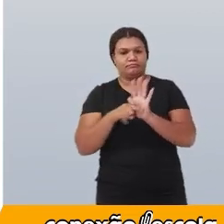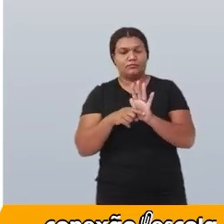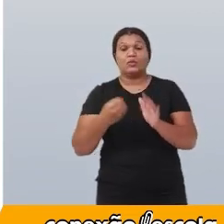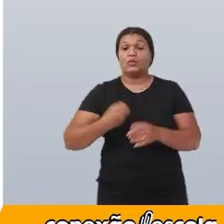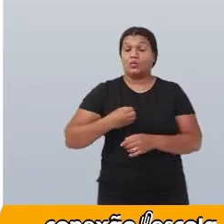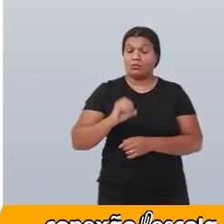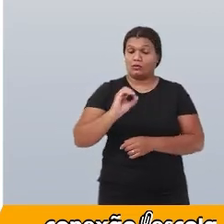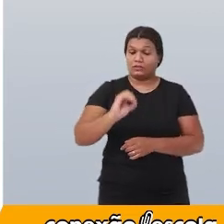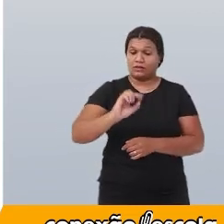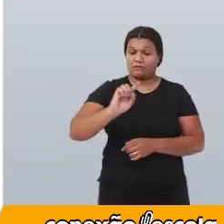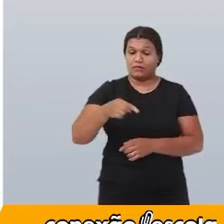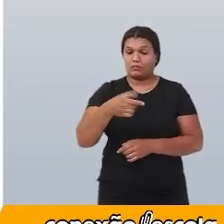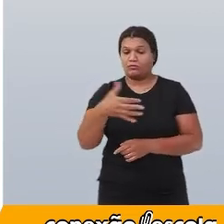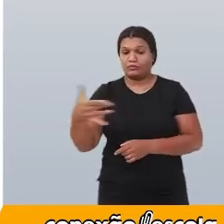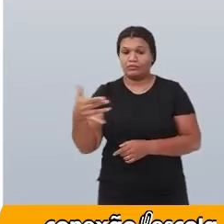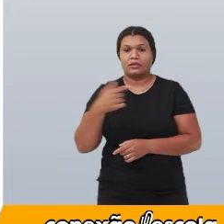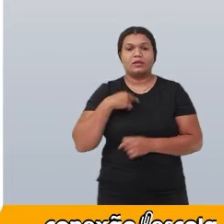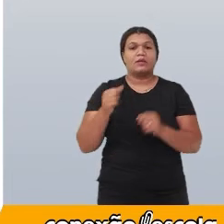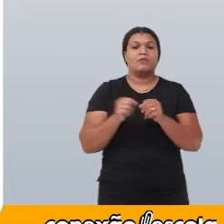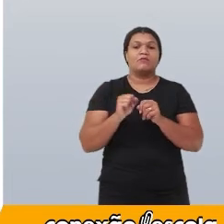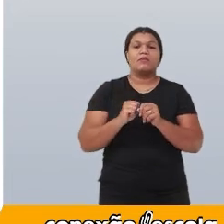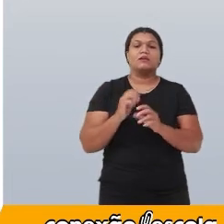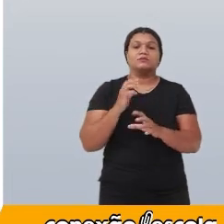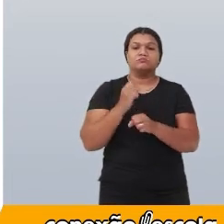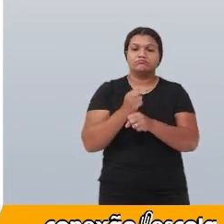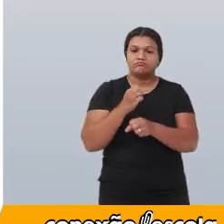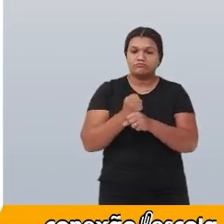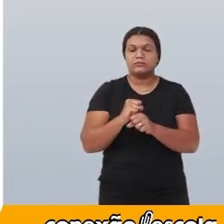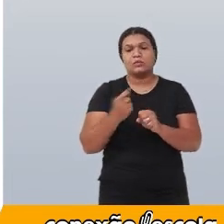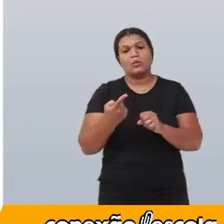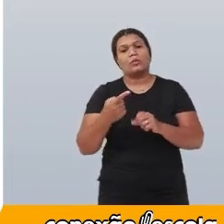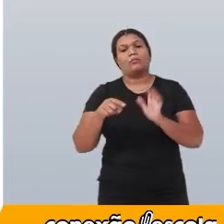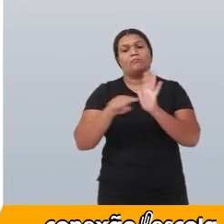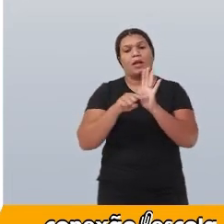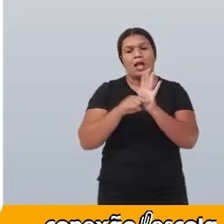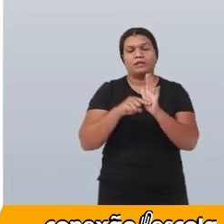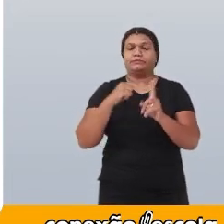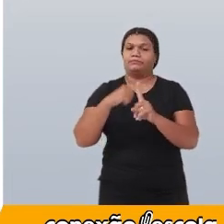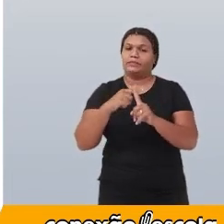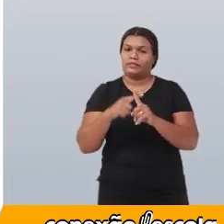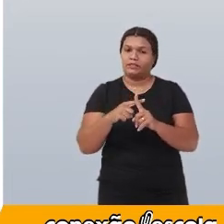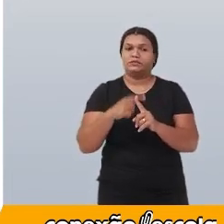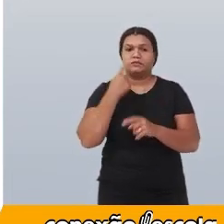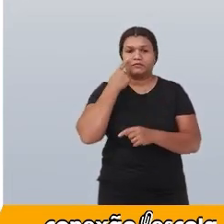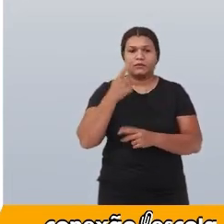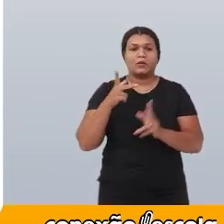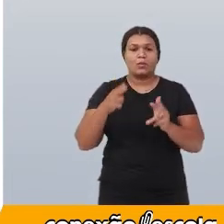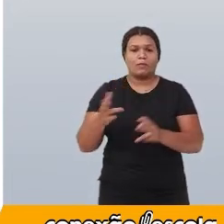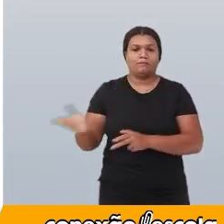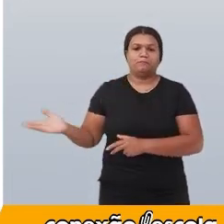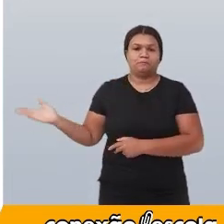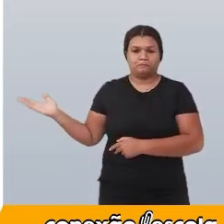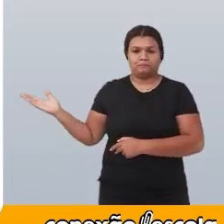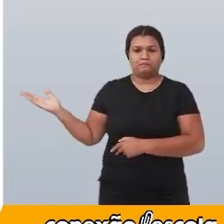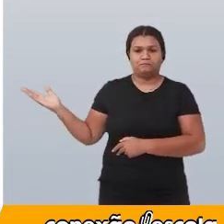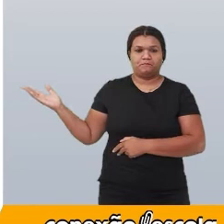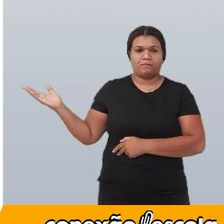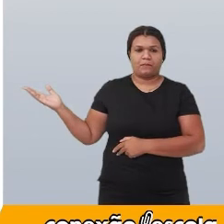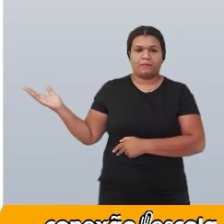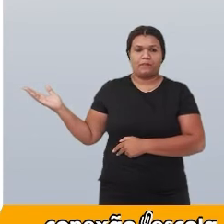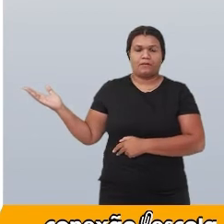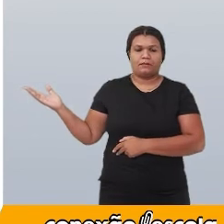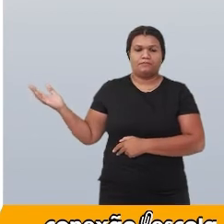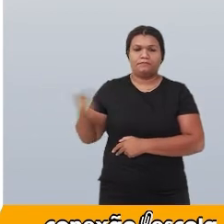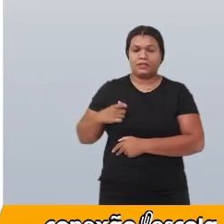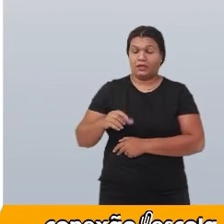decimais, eu faço soma ou subtração de partes inteiras embaixo e soma ou subtração de